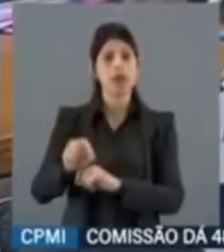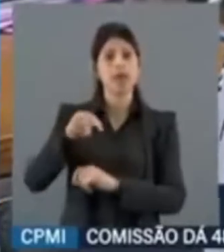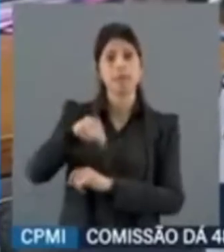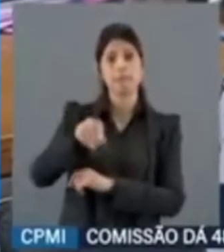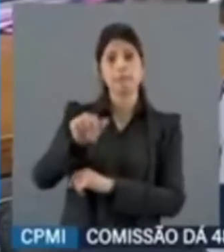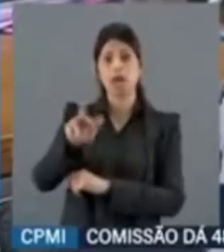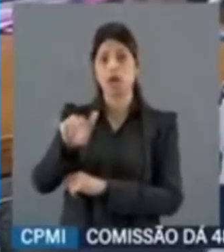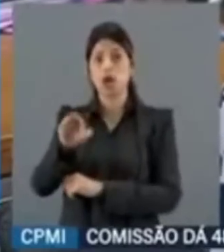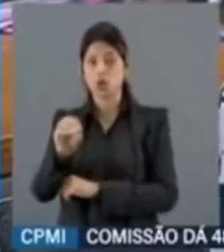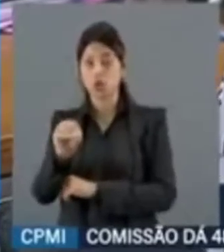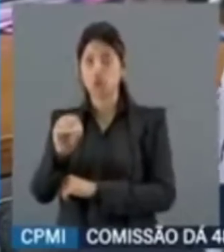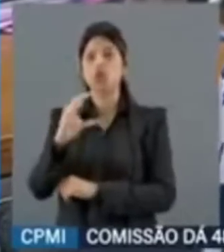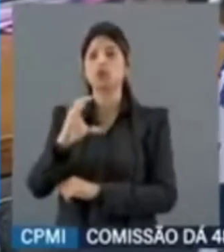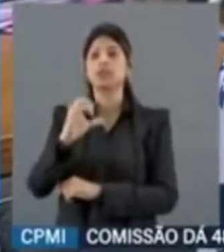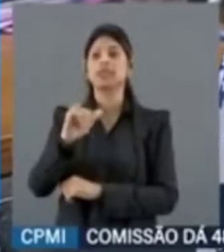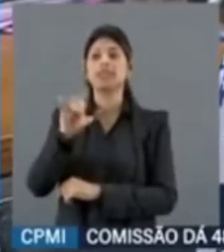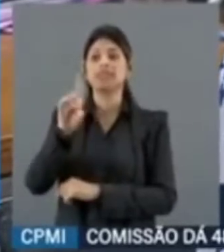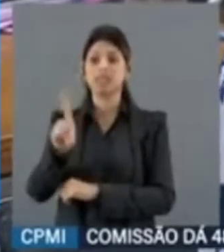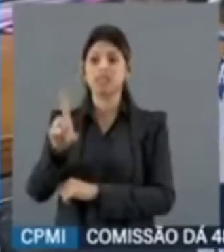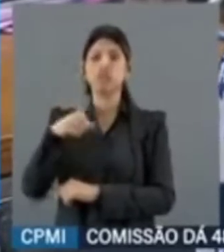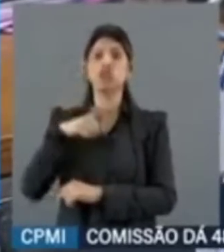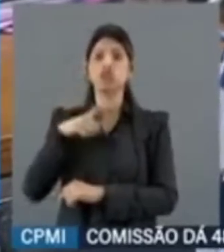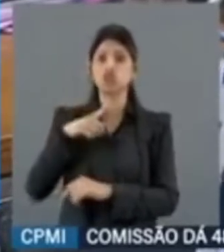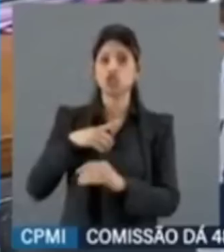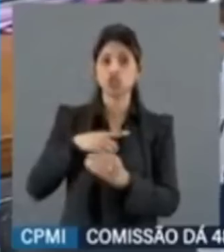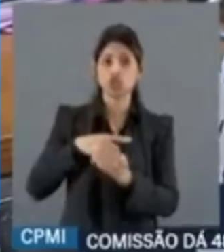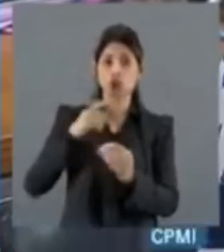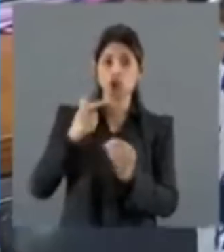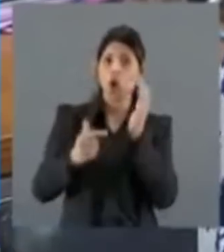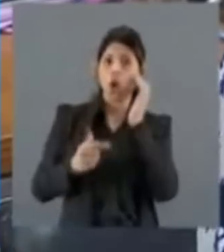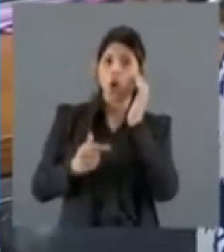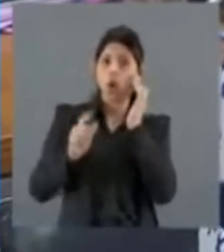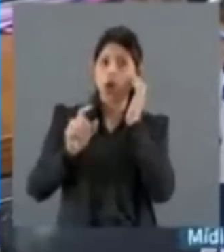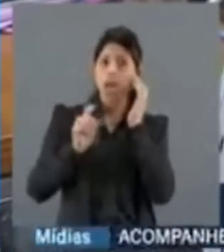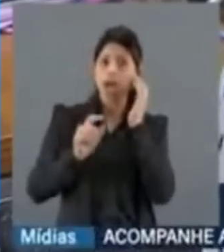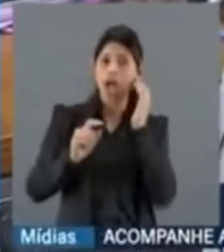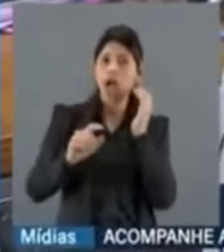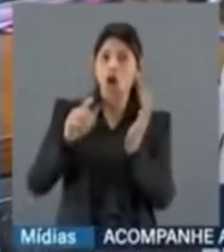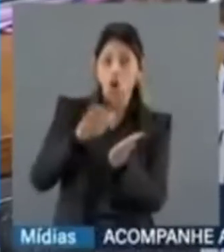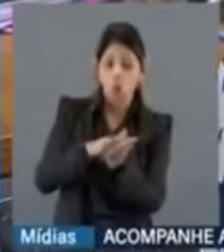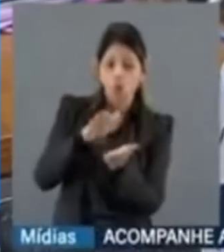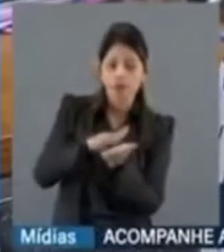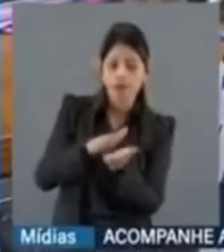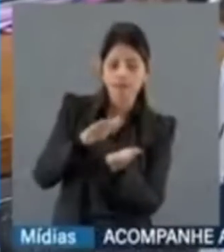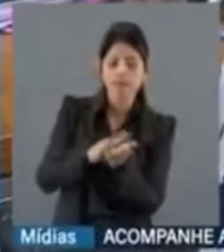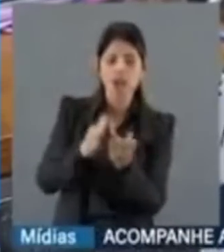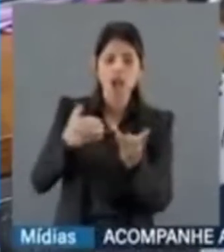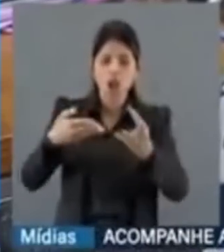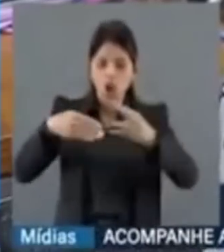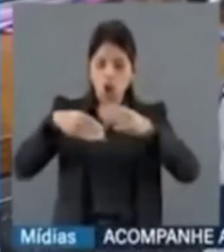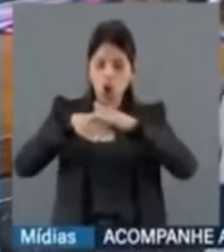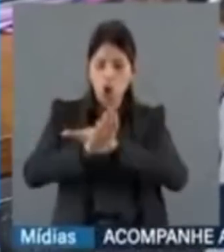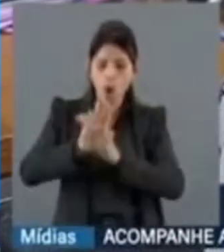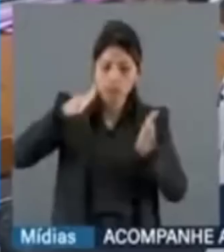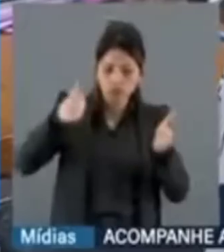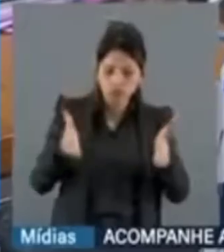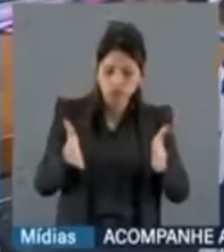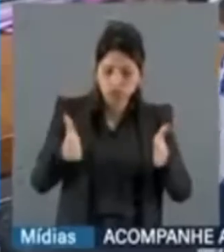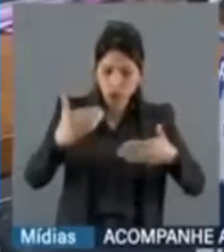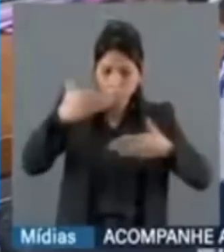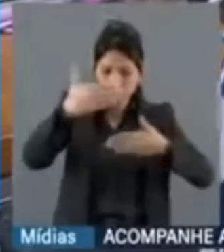cofre grande um envelope contendo pedras preciosas para o presidente e uma caixa de pedras preciosas